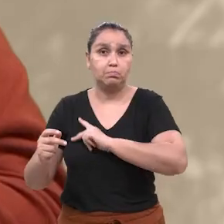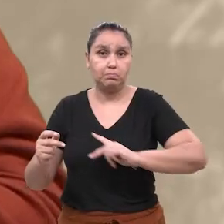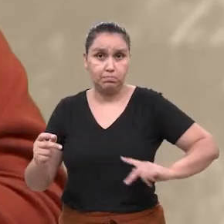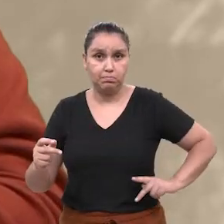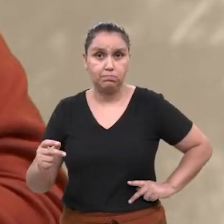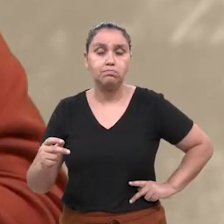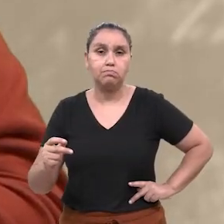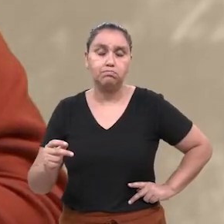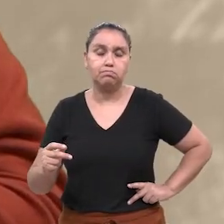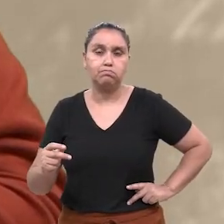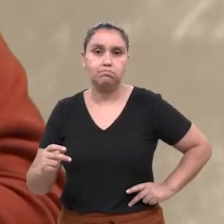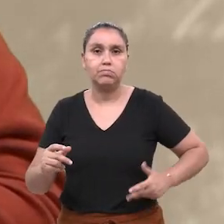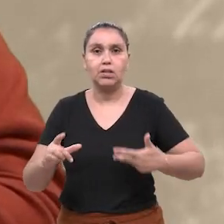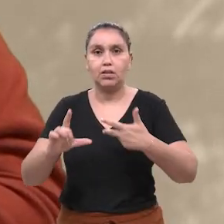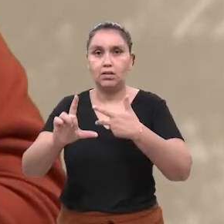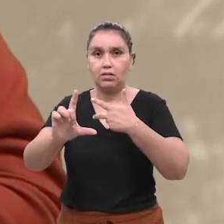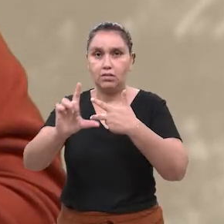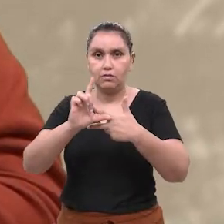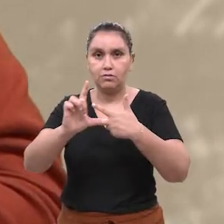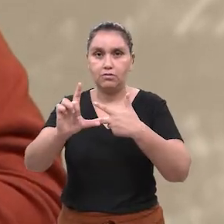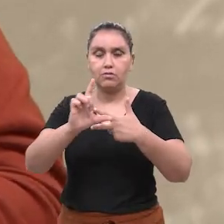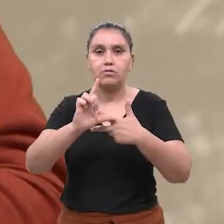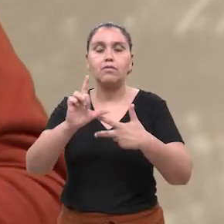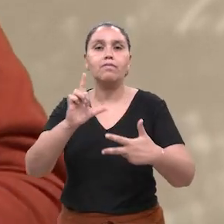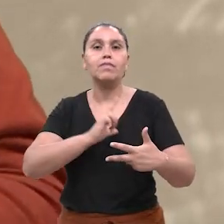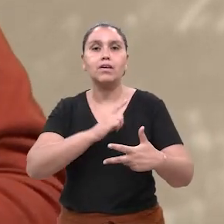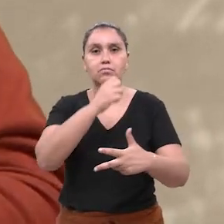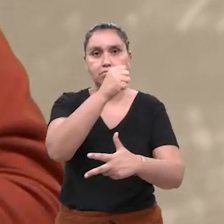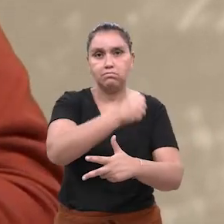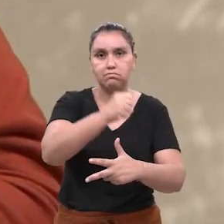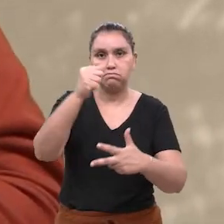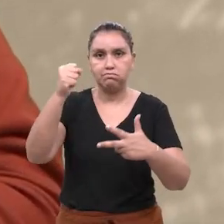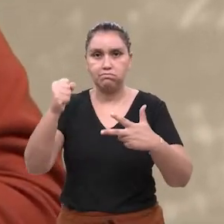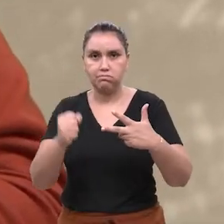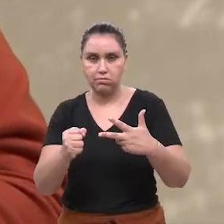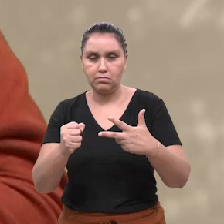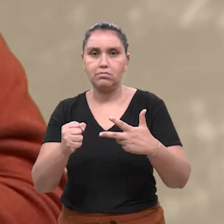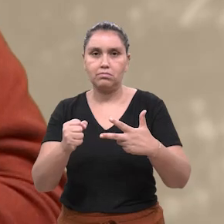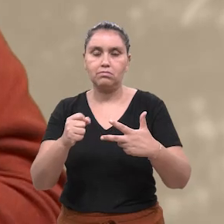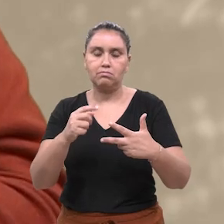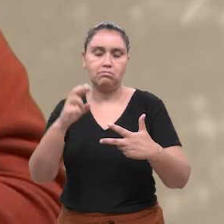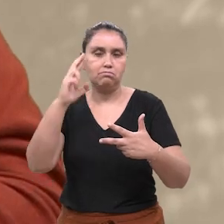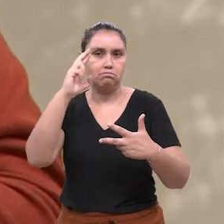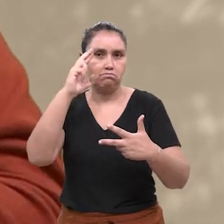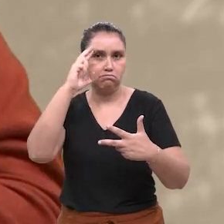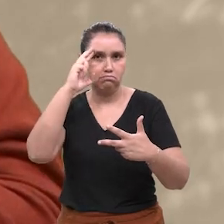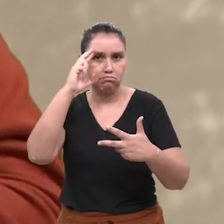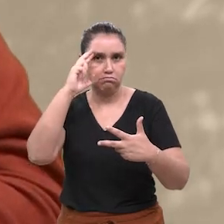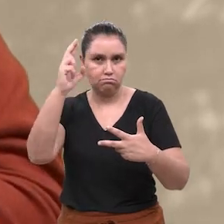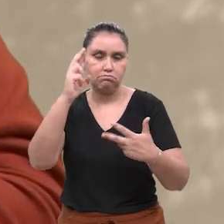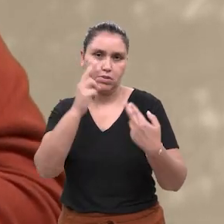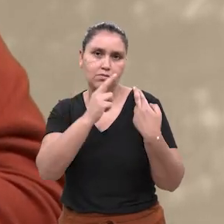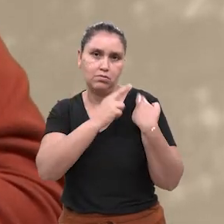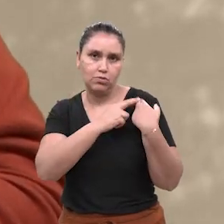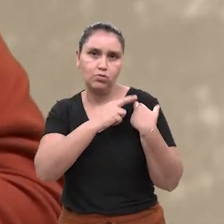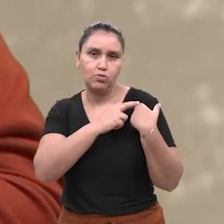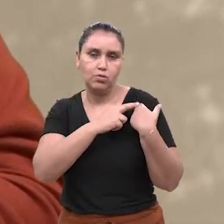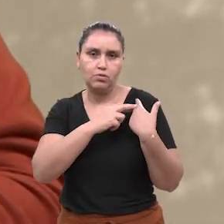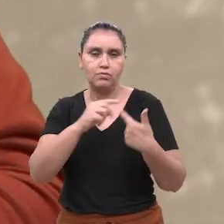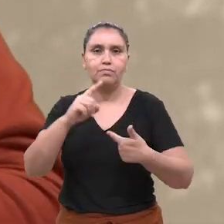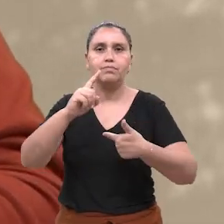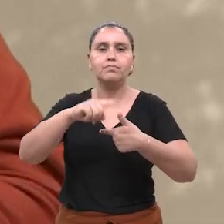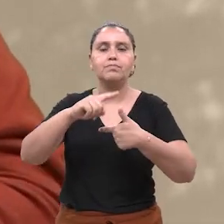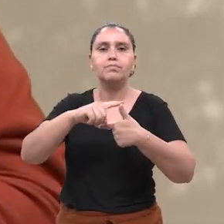do legislativo. Ele é um dos três, né, comanda um dos três poderes da cidade de Erechim, né?